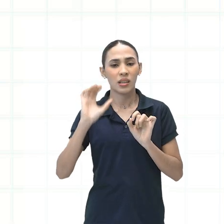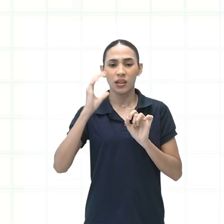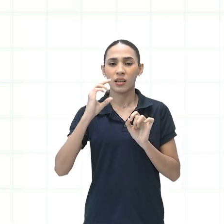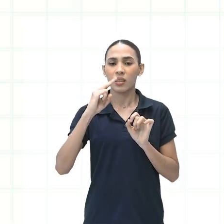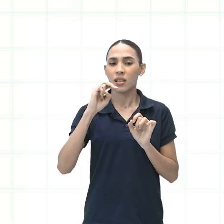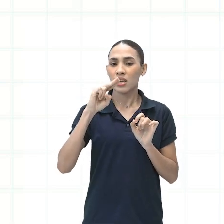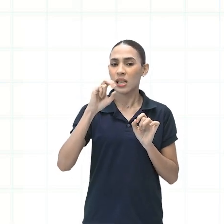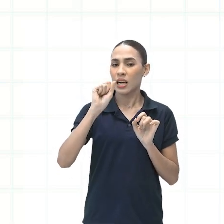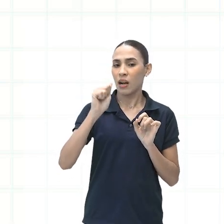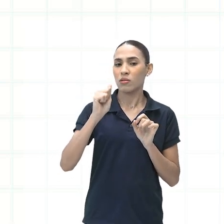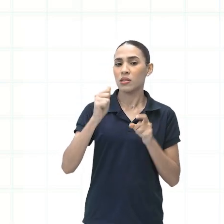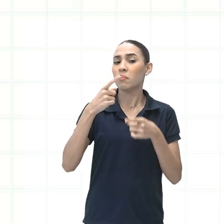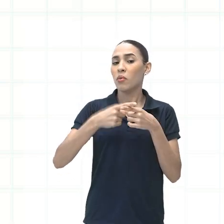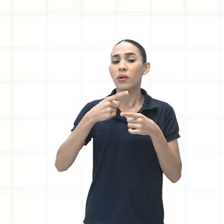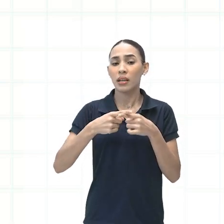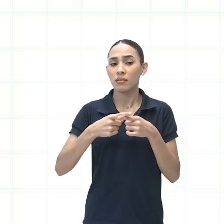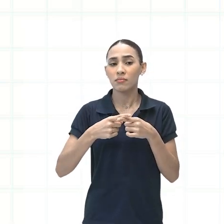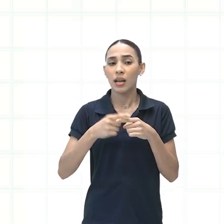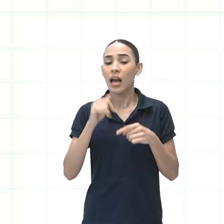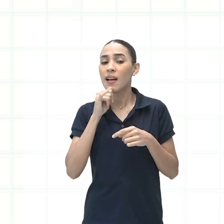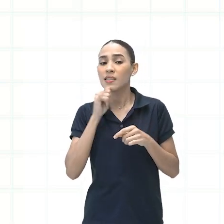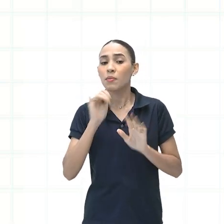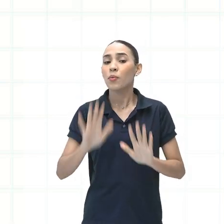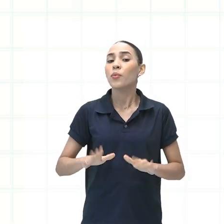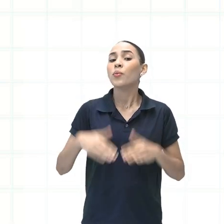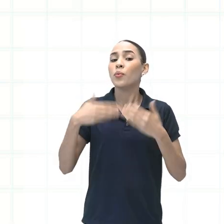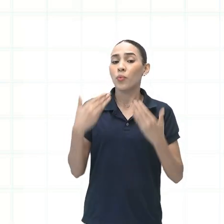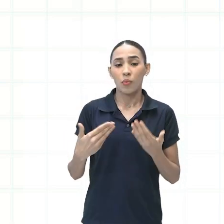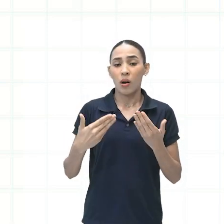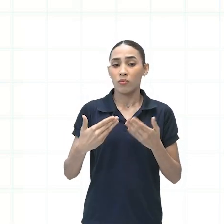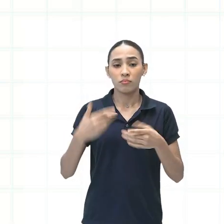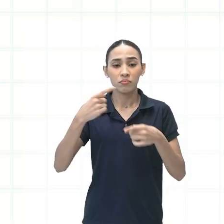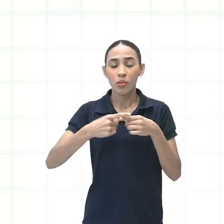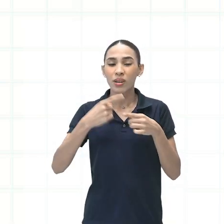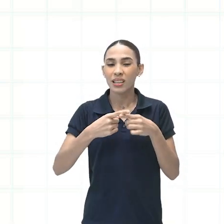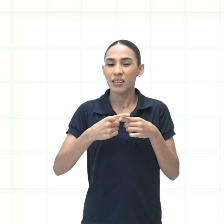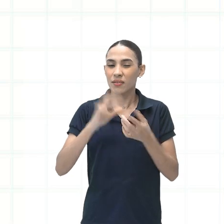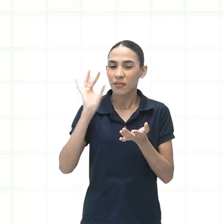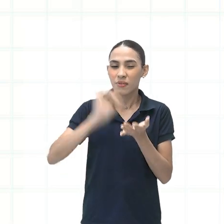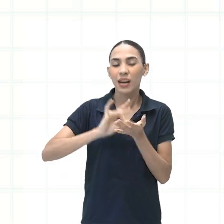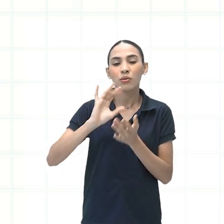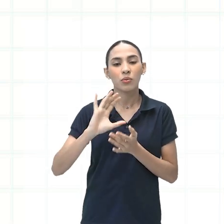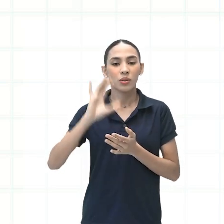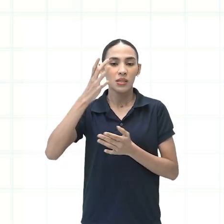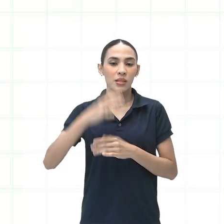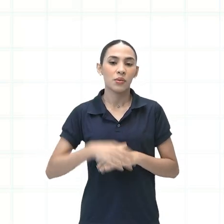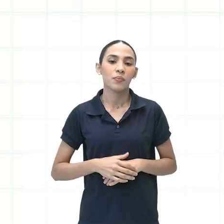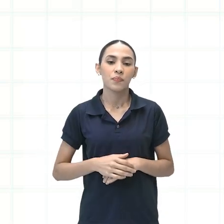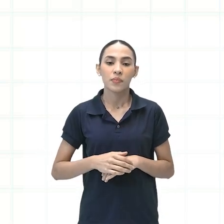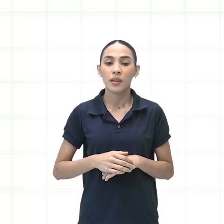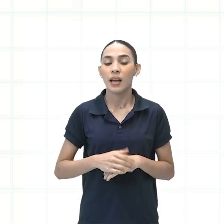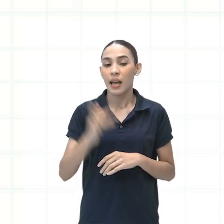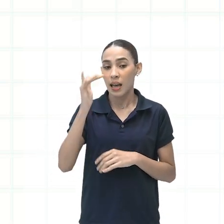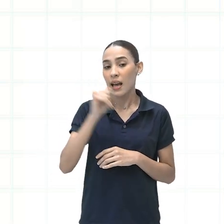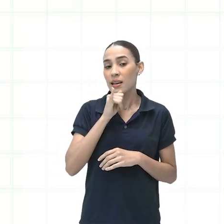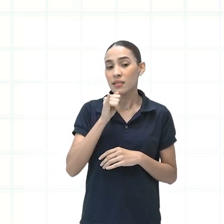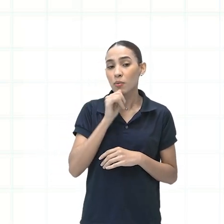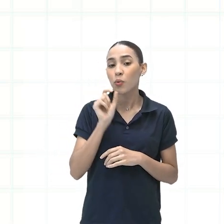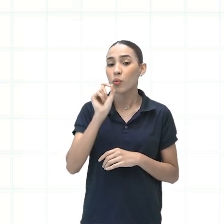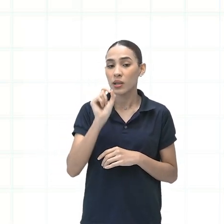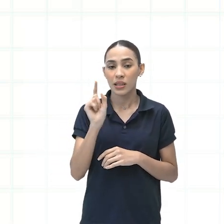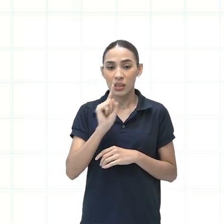ele não ter sido questionado? Qual é a circunstância que expressa justamente aí a causa